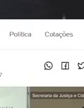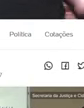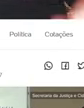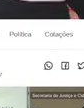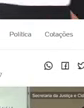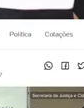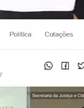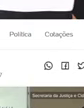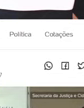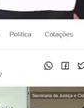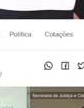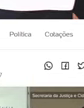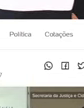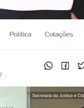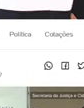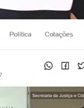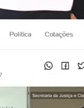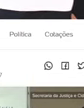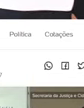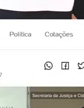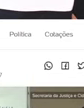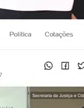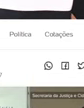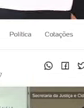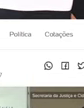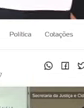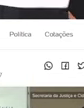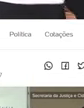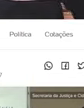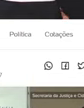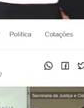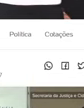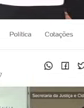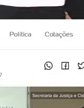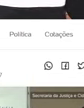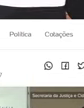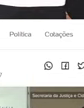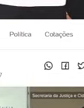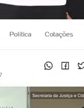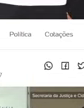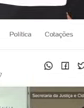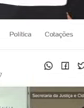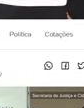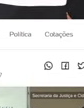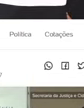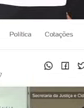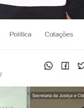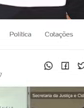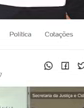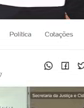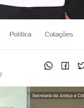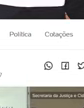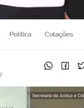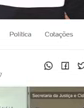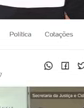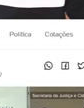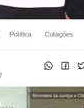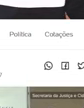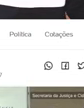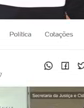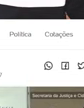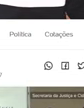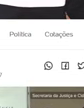sorrir, não é? É uma infelicidade, né, minha gente? Enfim, vamos continuar.